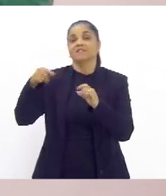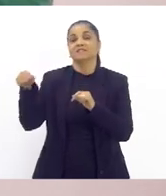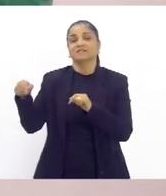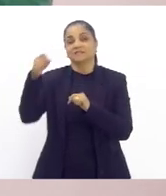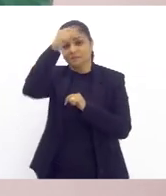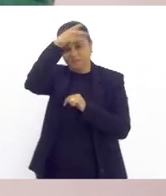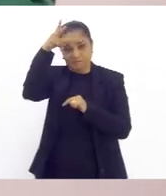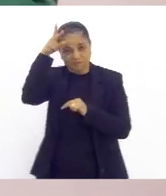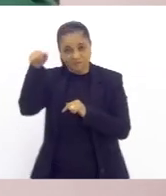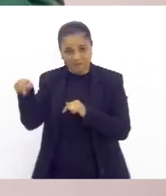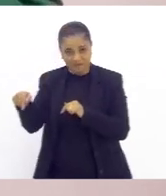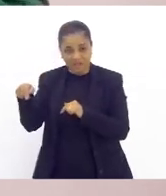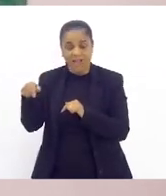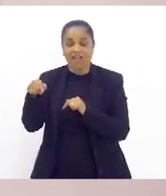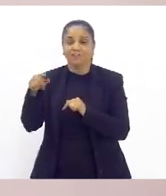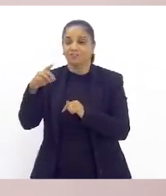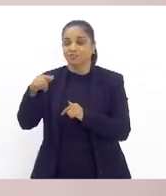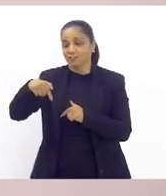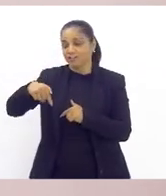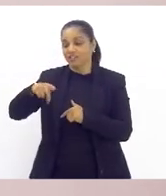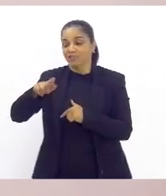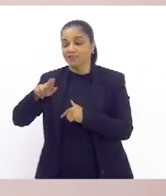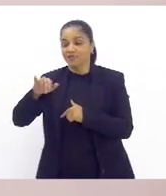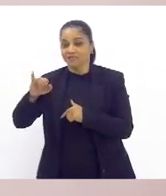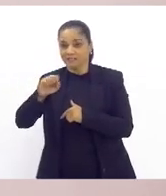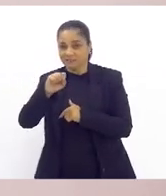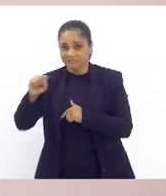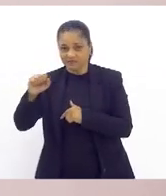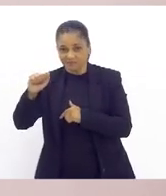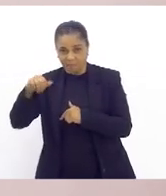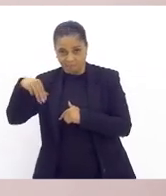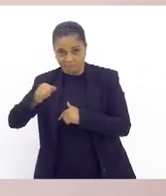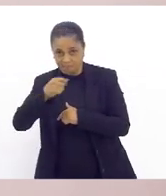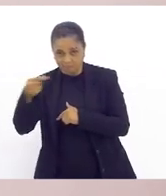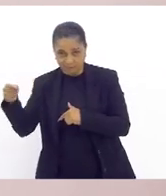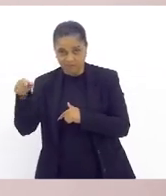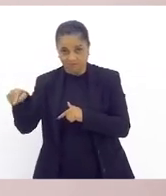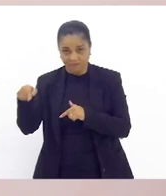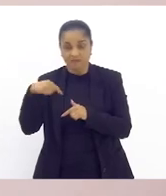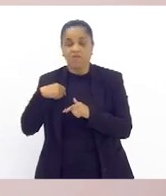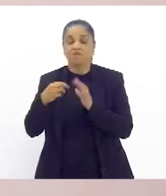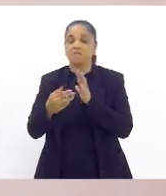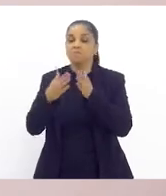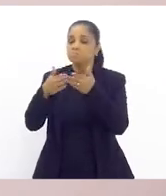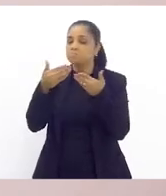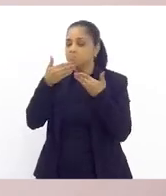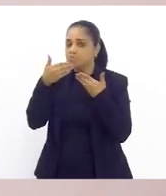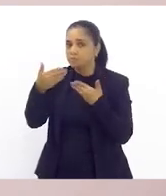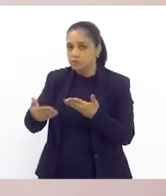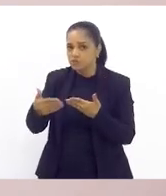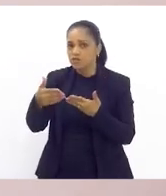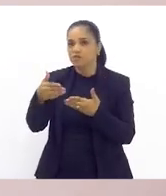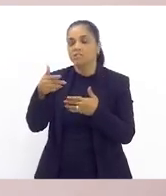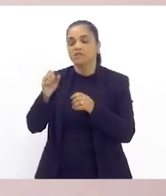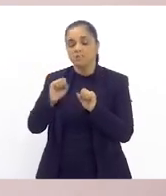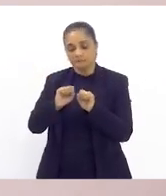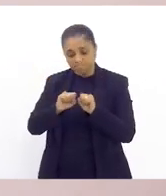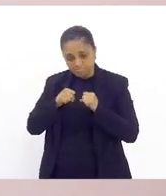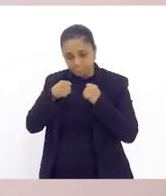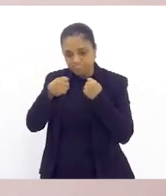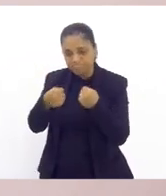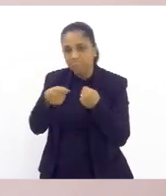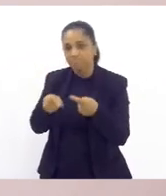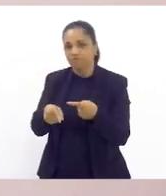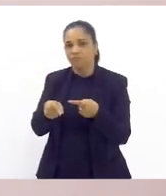o compromisso de que lá estará e gostaria de fazer uma sugestão a representante do Governo do Estado quem vive esforço junto